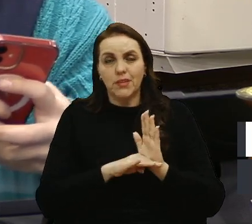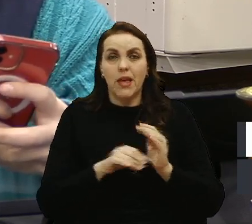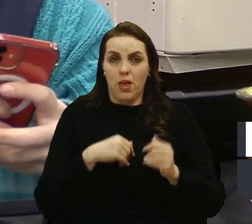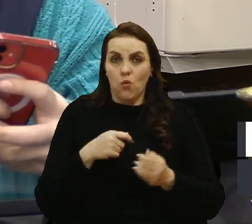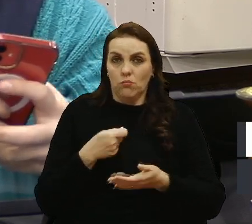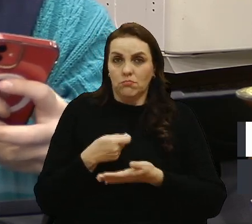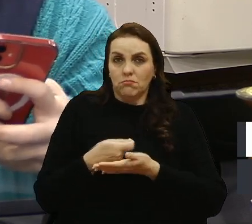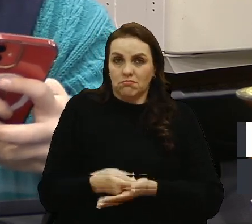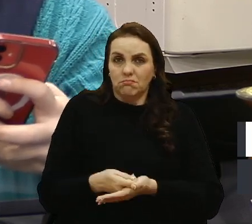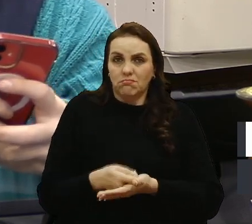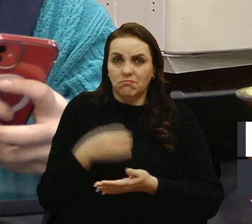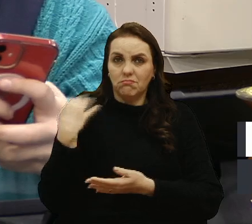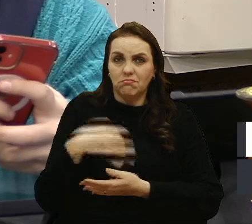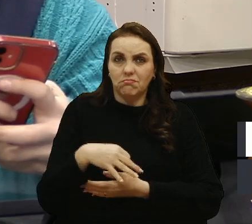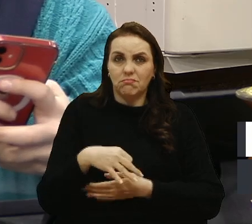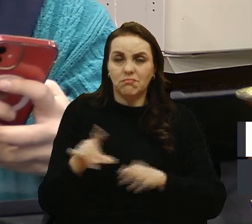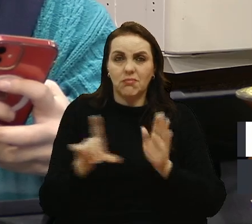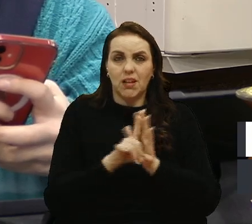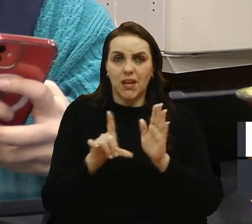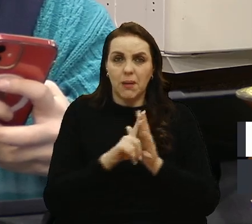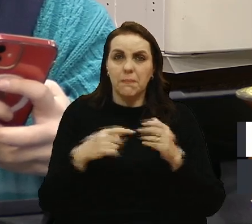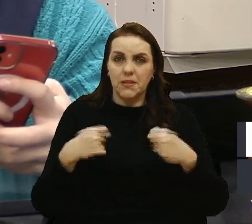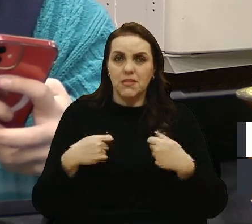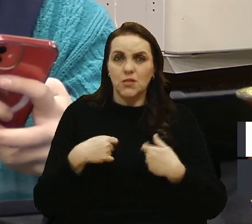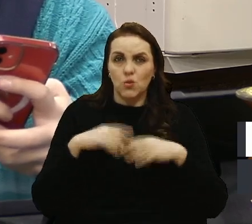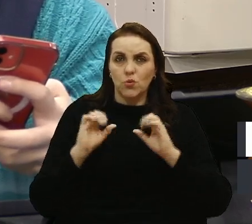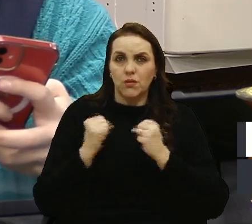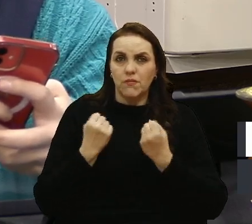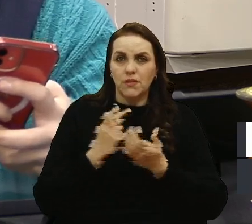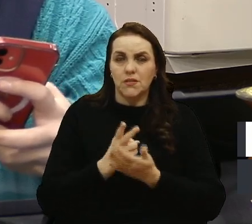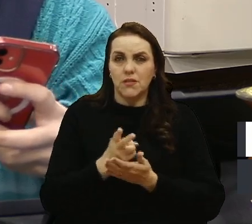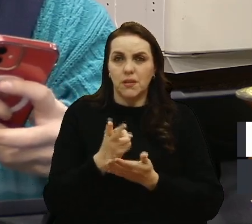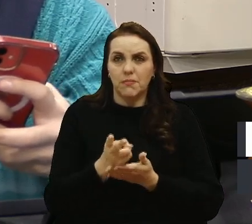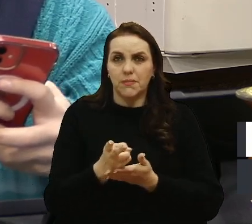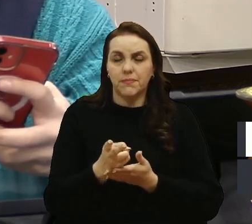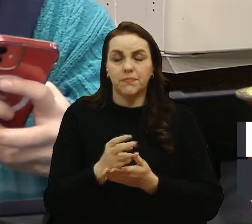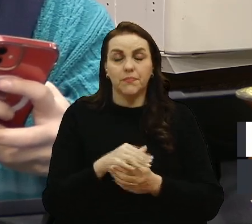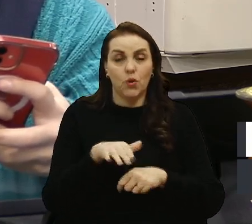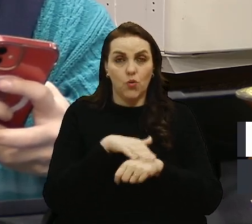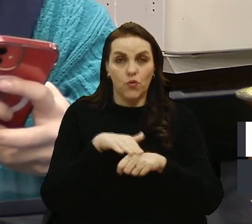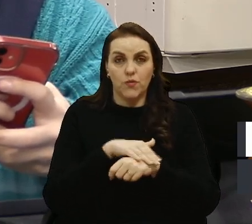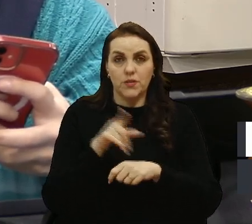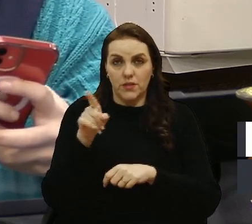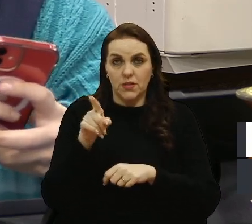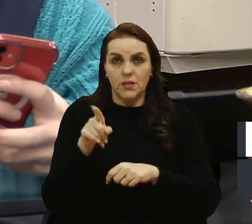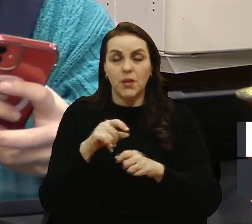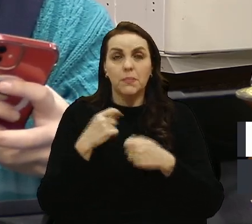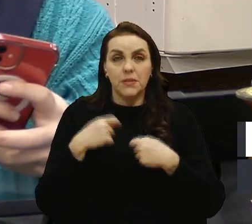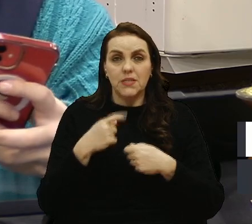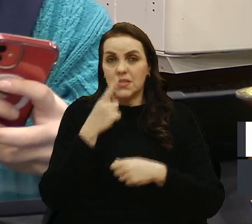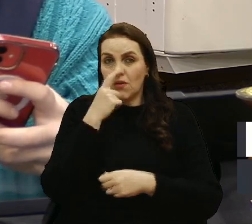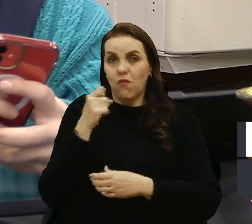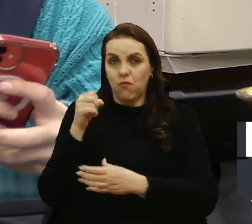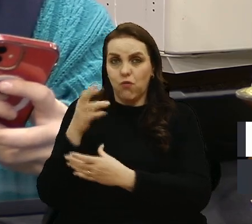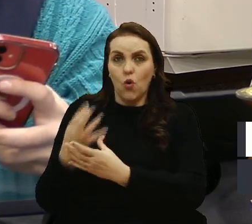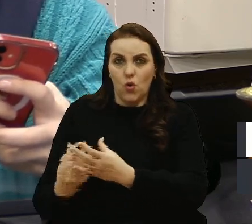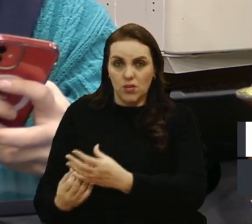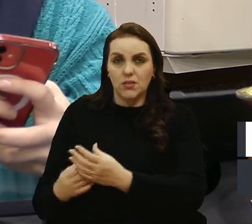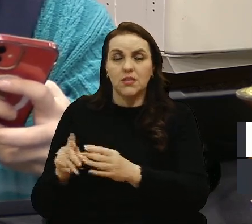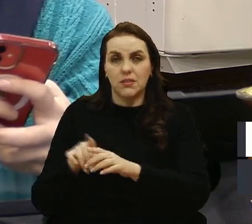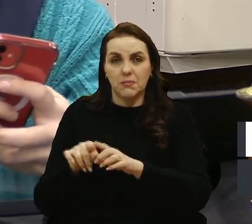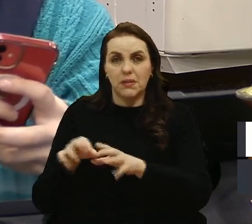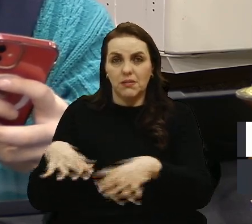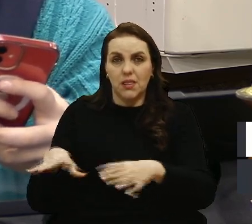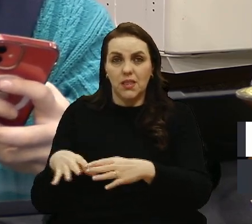mas na oportunidade que tive de conversar com o senhor, em especial sobre a necessidade da instalação de fossa séptica e sumidouro, nós precisamos tratar